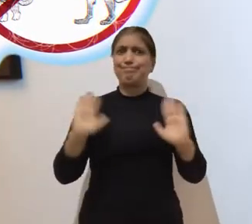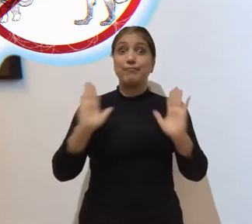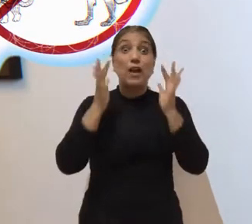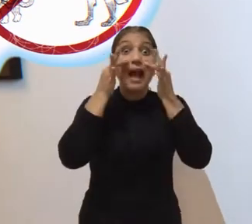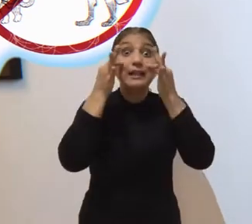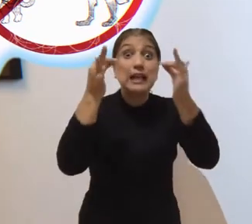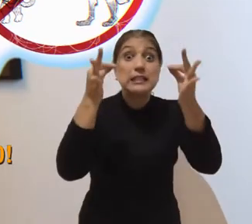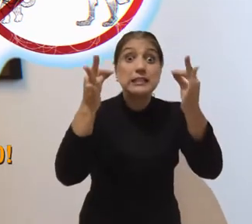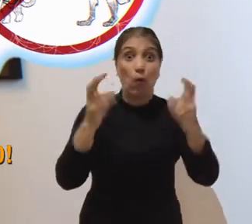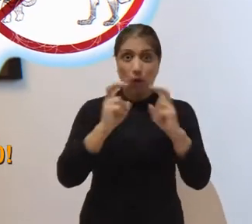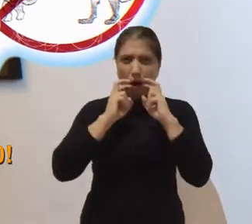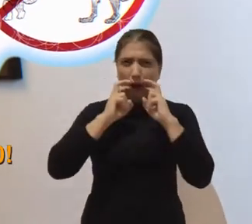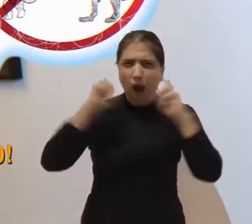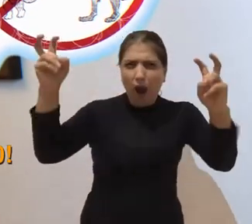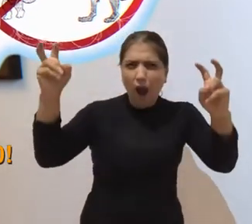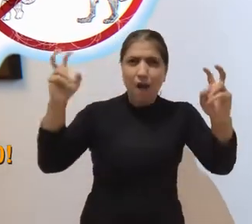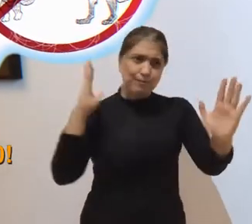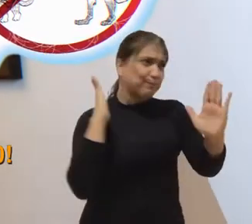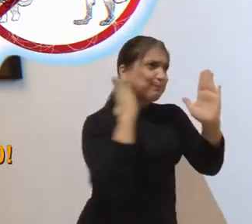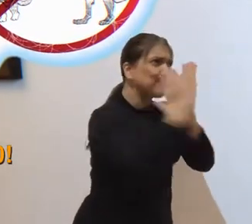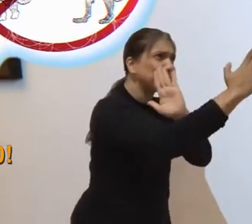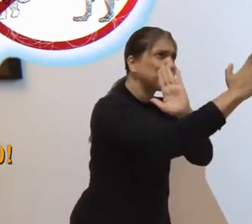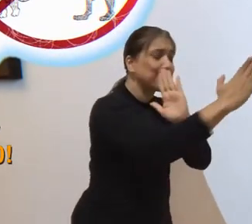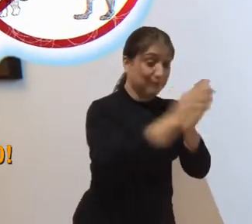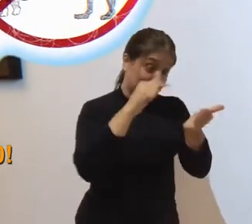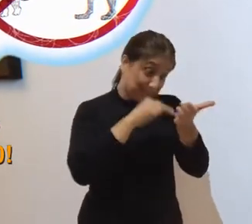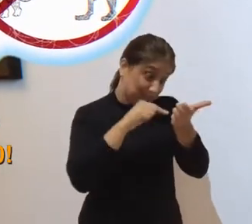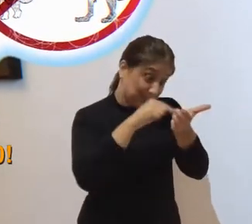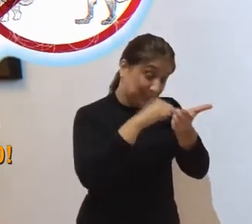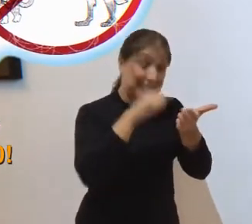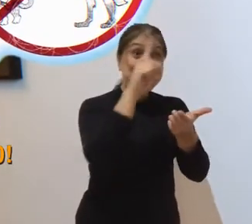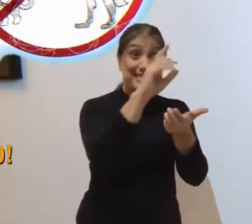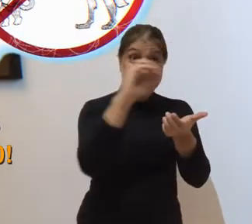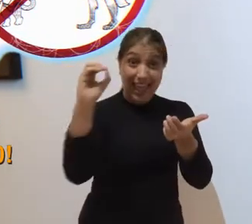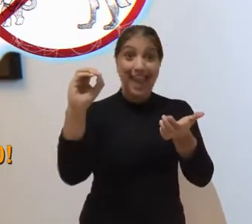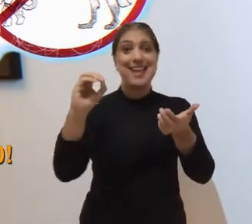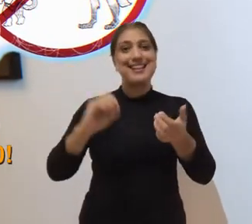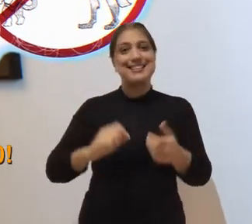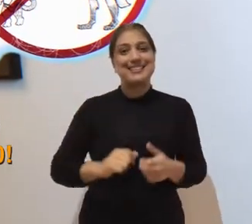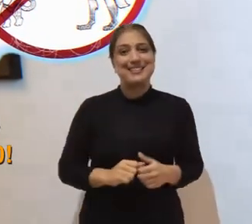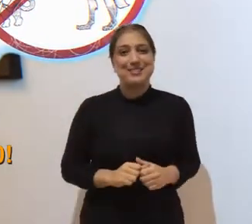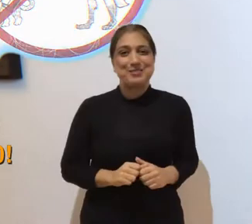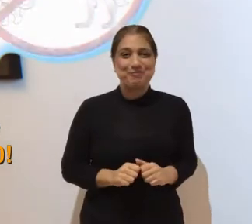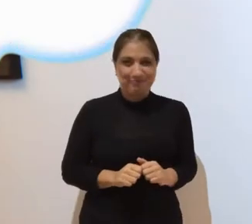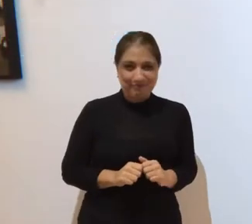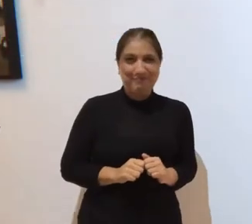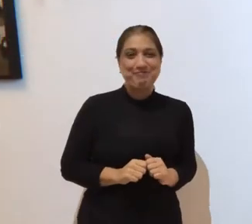Gritar, correr, contar ou discar sem. Eu discar sem.